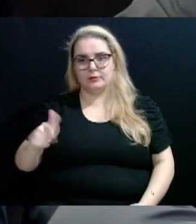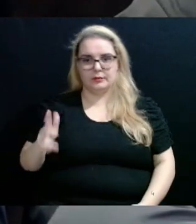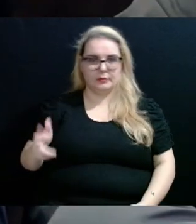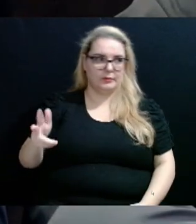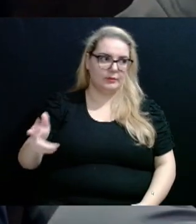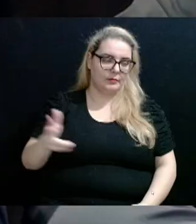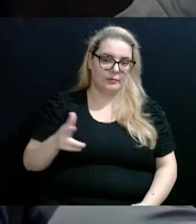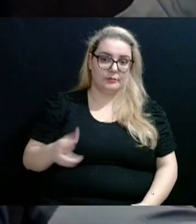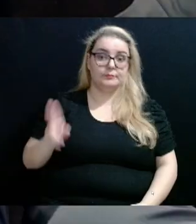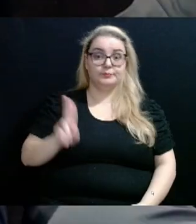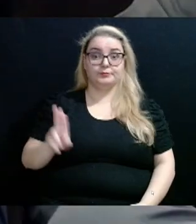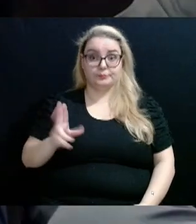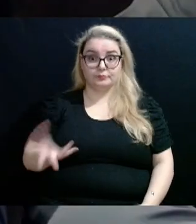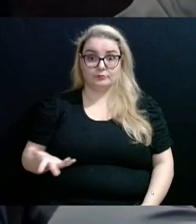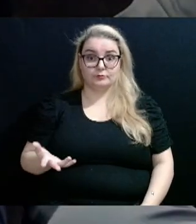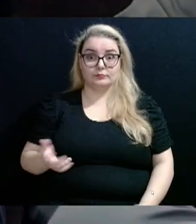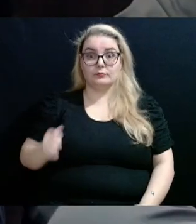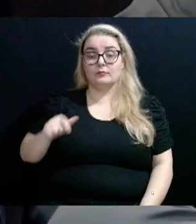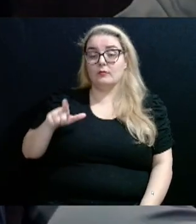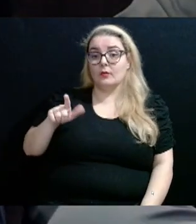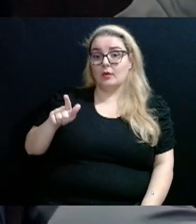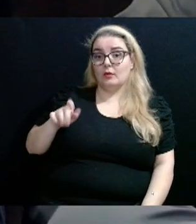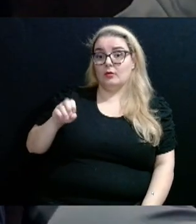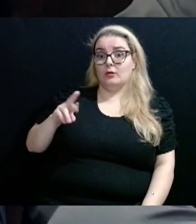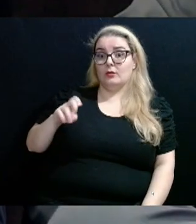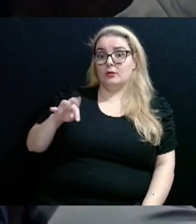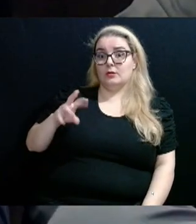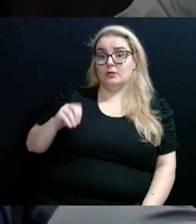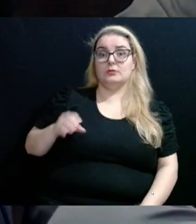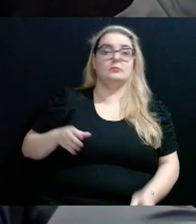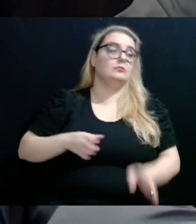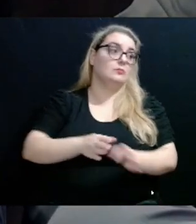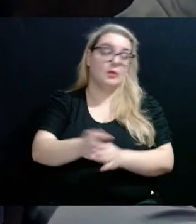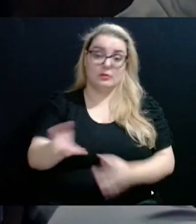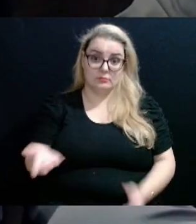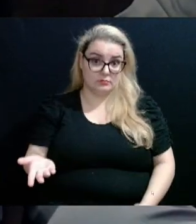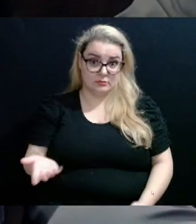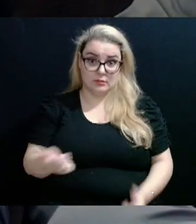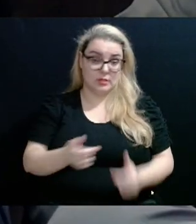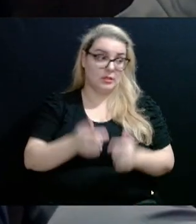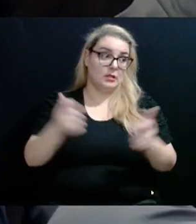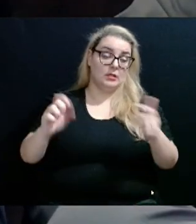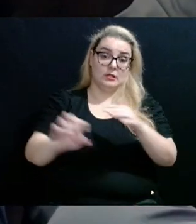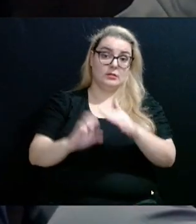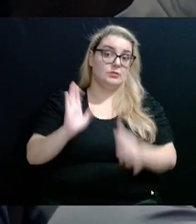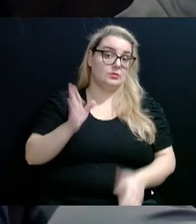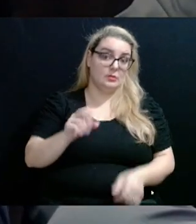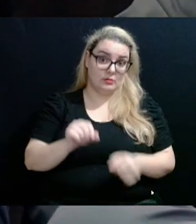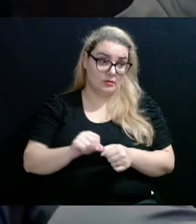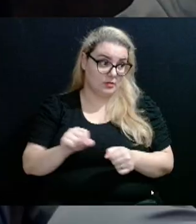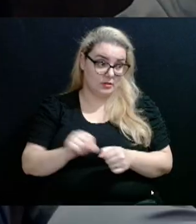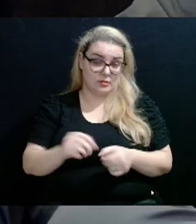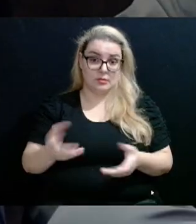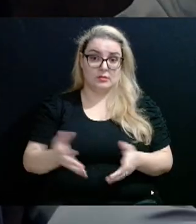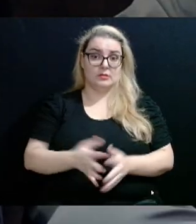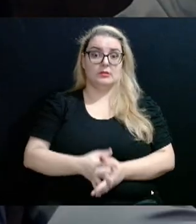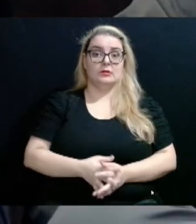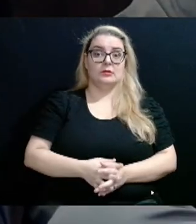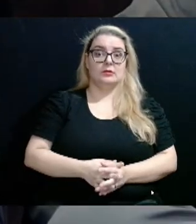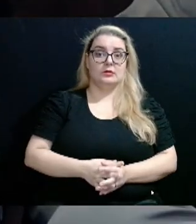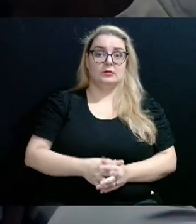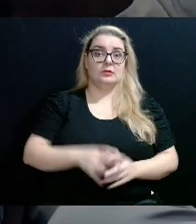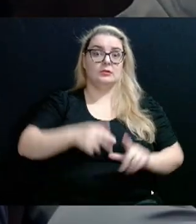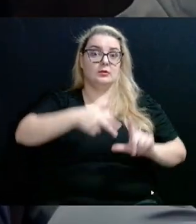de recomendação, Uhum. que são o que grandes empresas já fazem, como o Netflix tenta te recomendar o filme